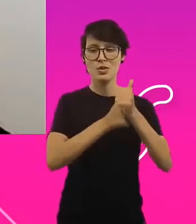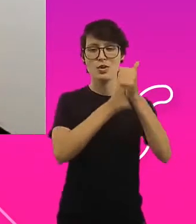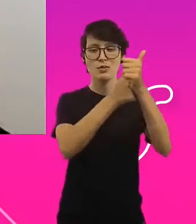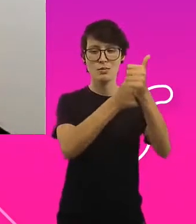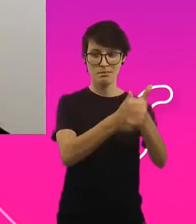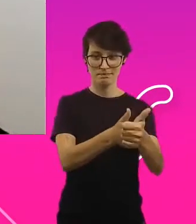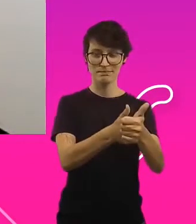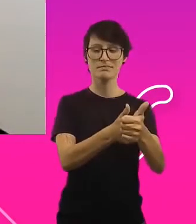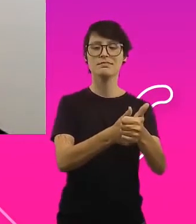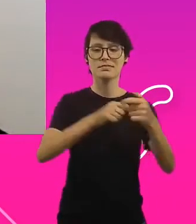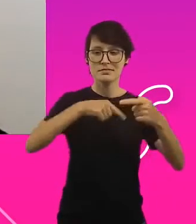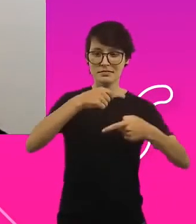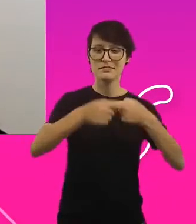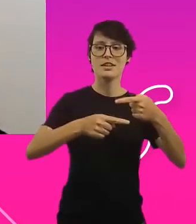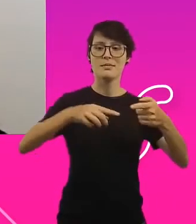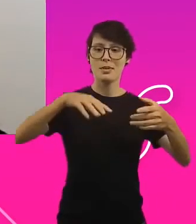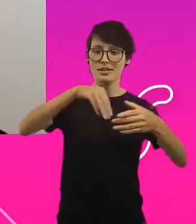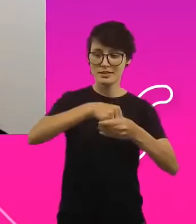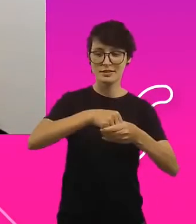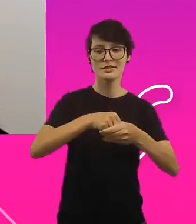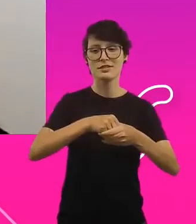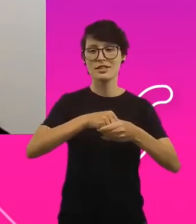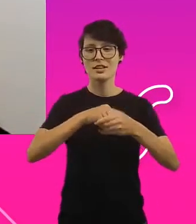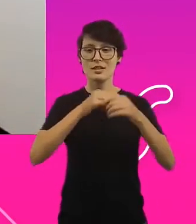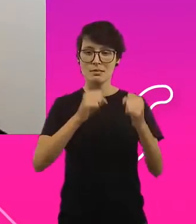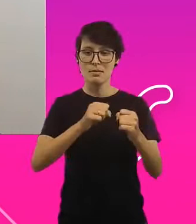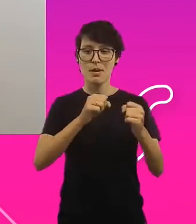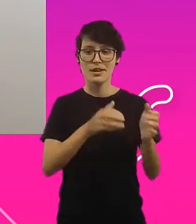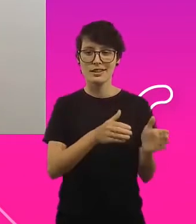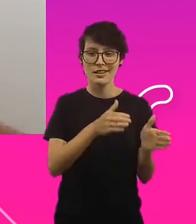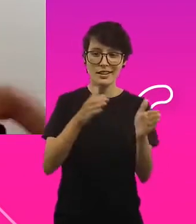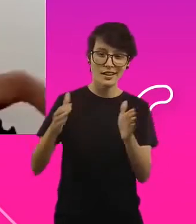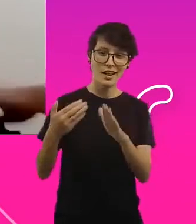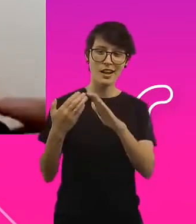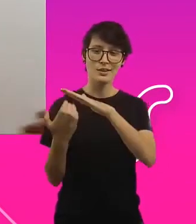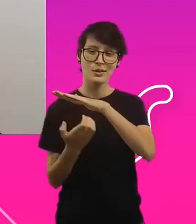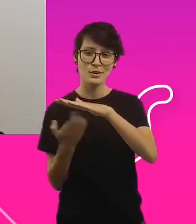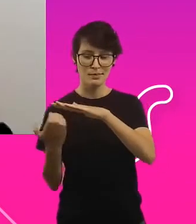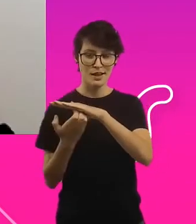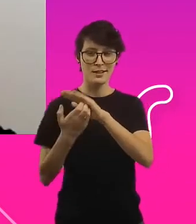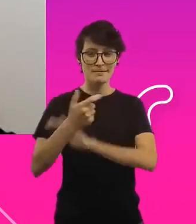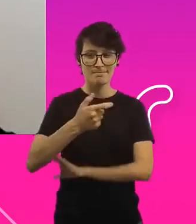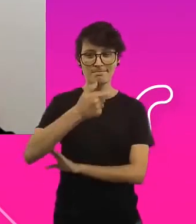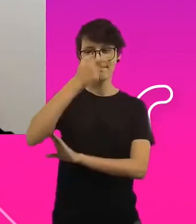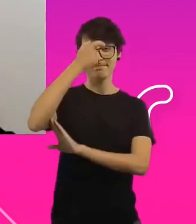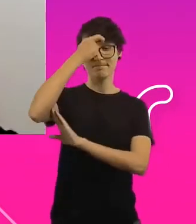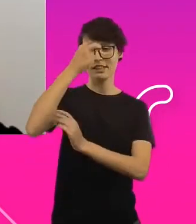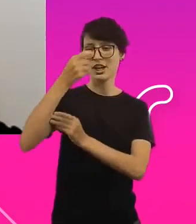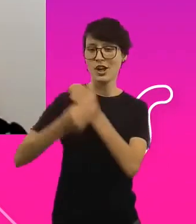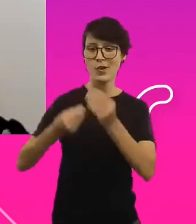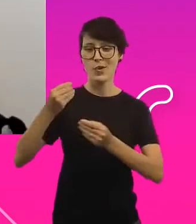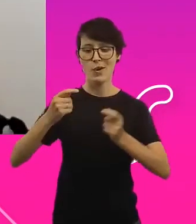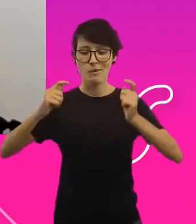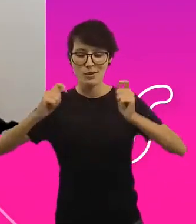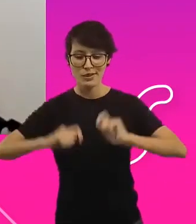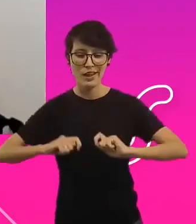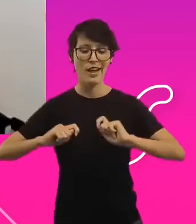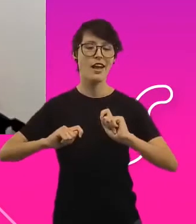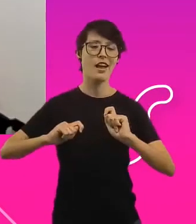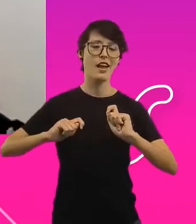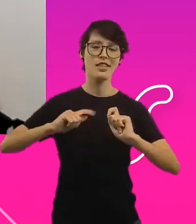depois de inserida, tanto pelo lado da empresa, para a empresa se conscientizar de como ela pode ter